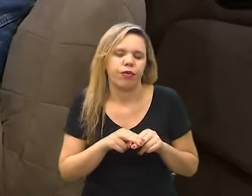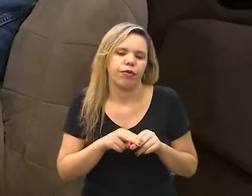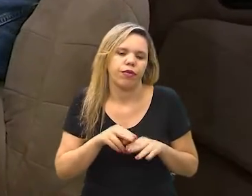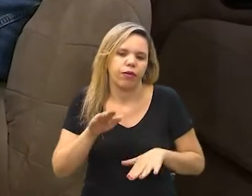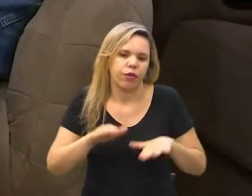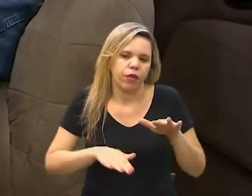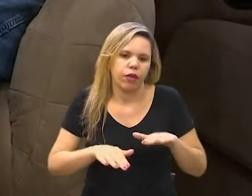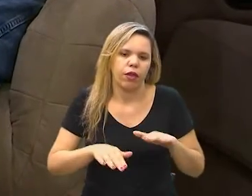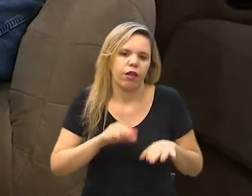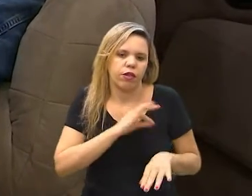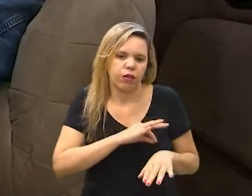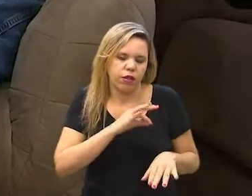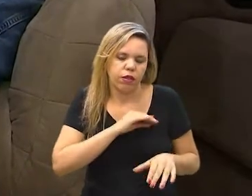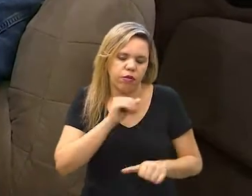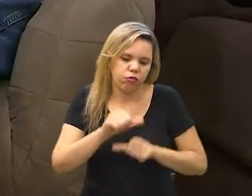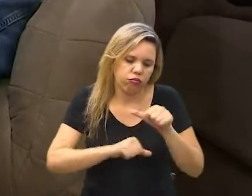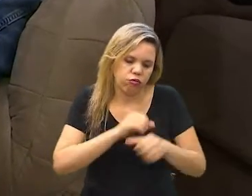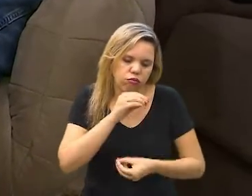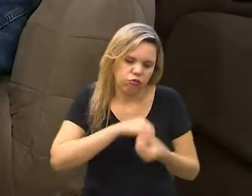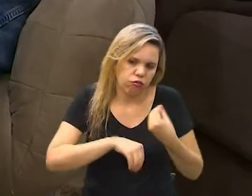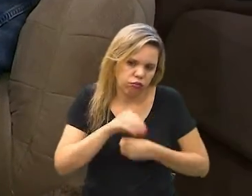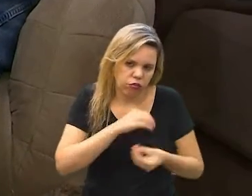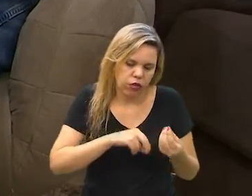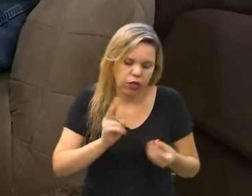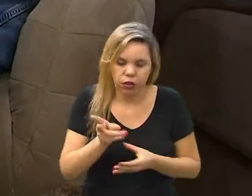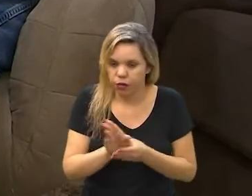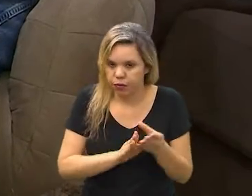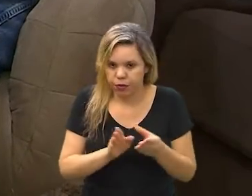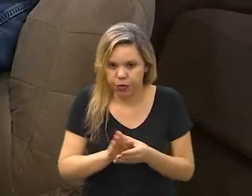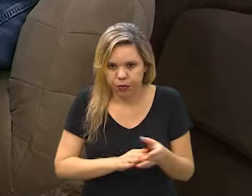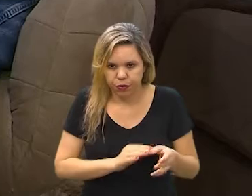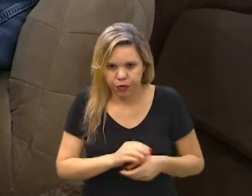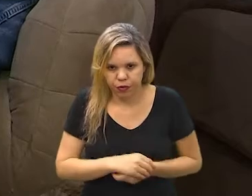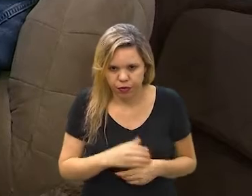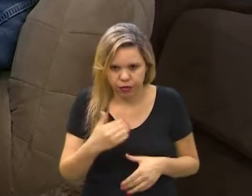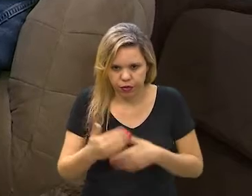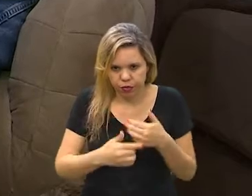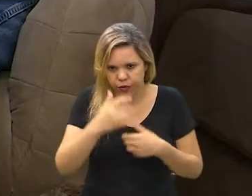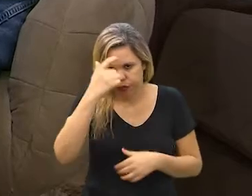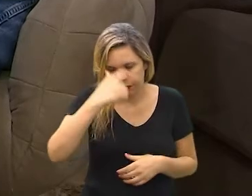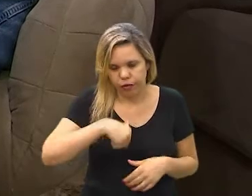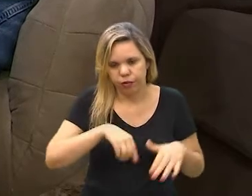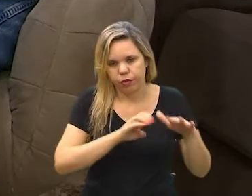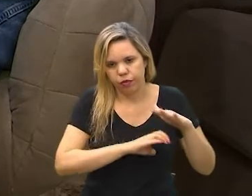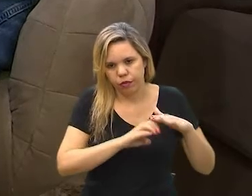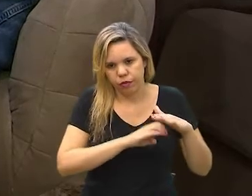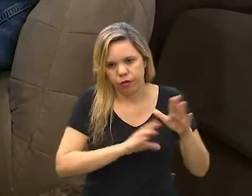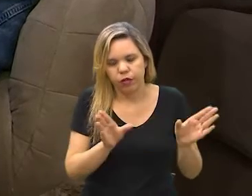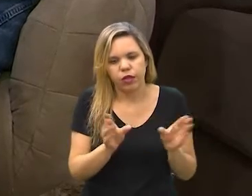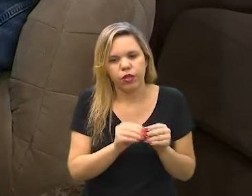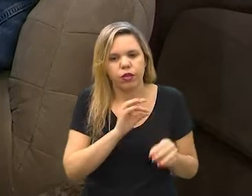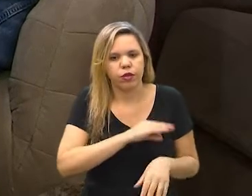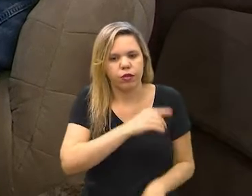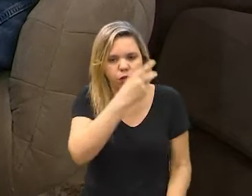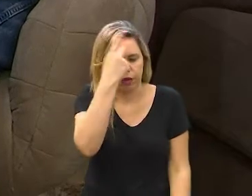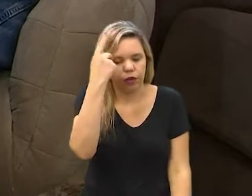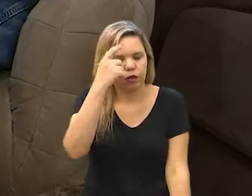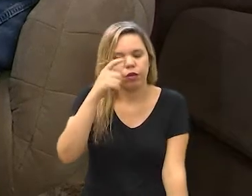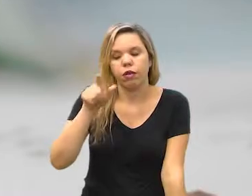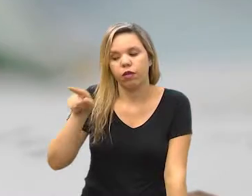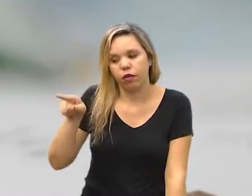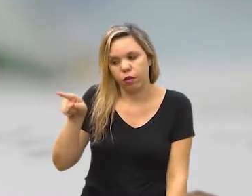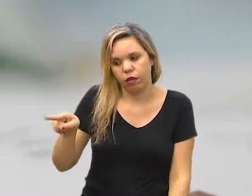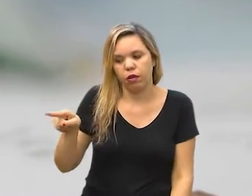cíclica de receita que ele tem, é sempre recomendável que, enquanto pessoa jurídica, ele defina qual é o salário da pessoa